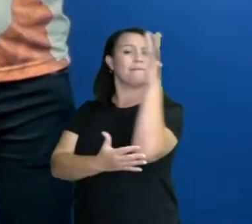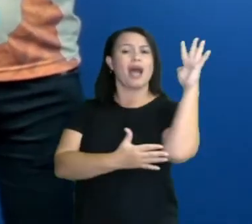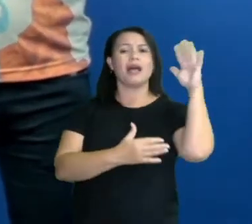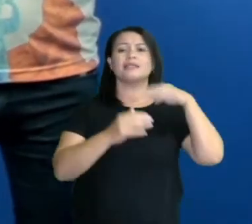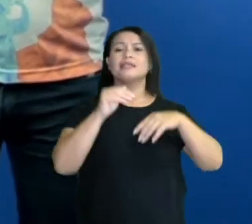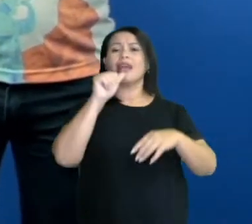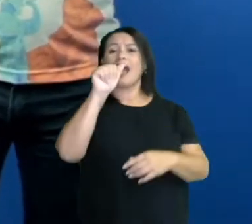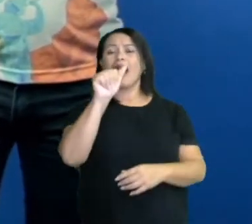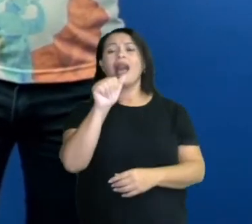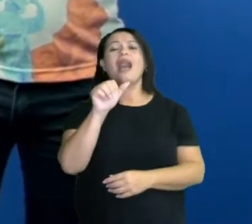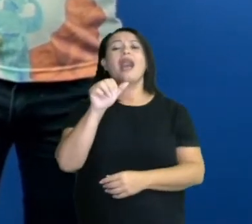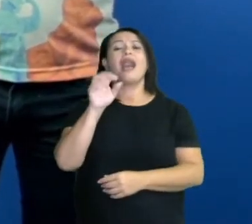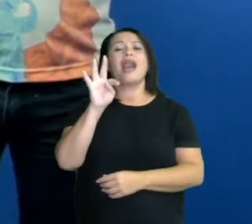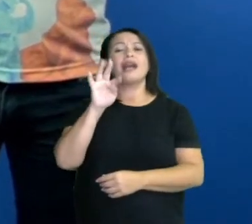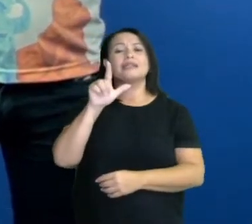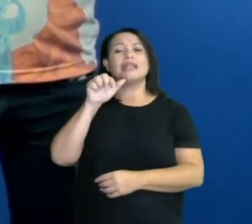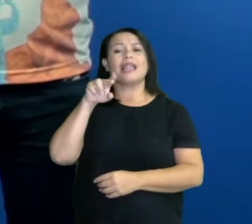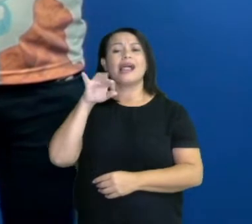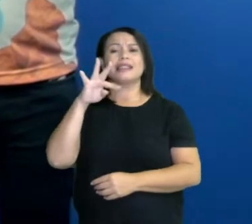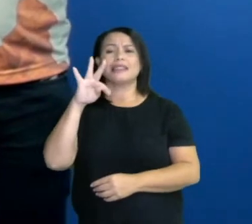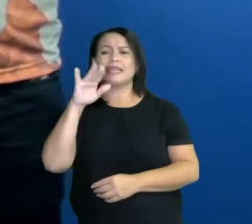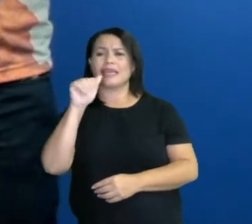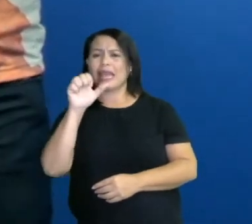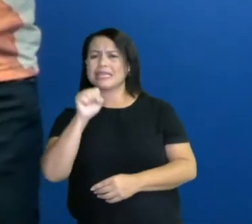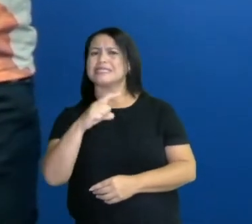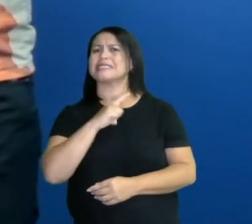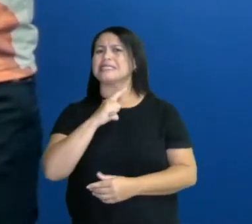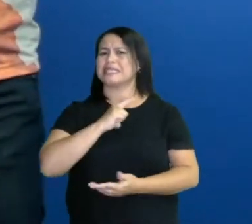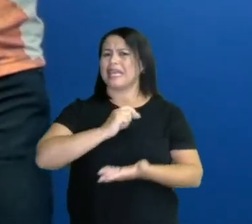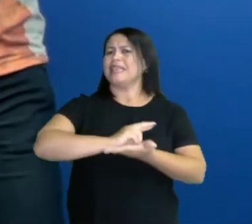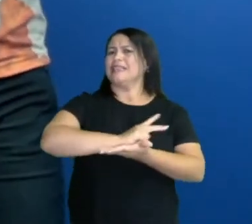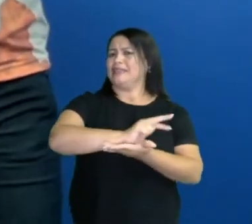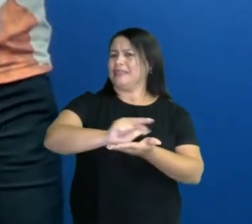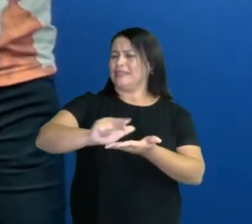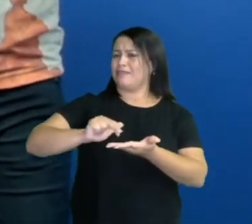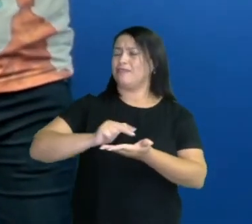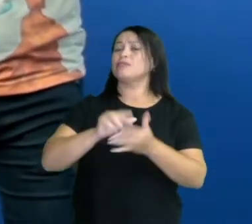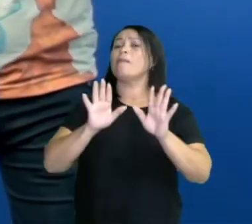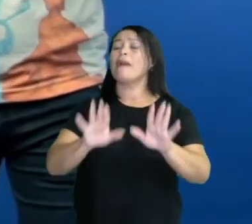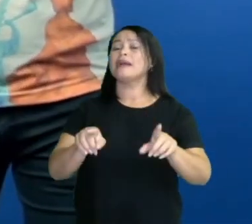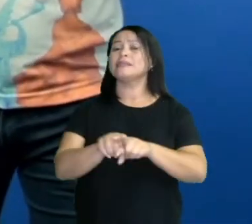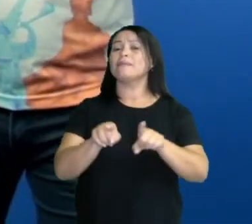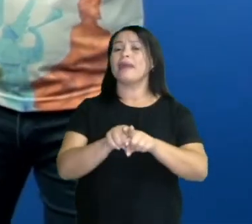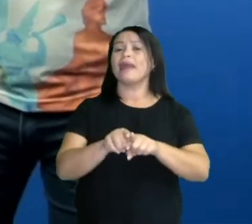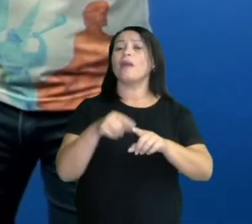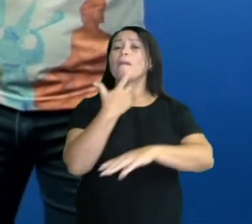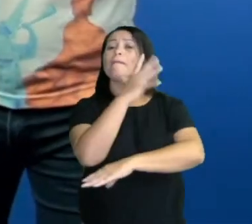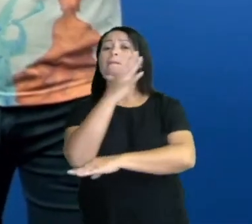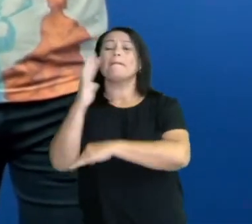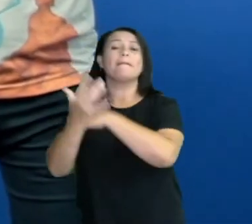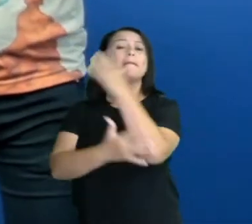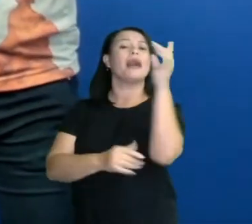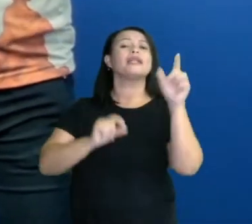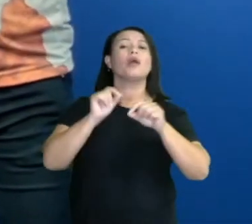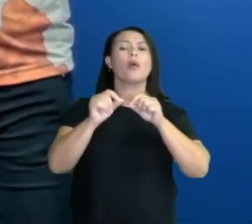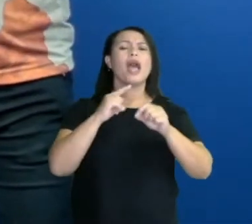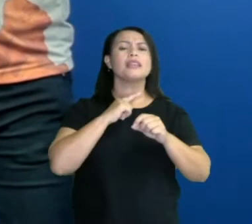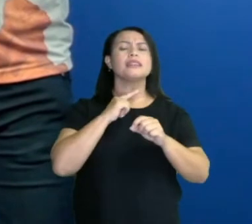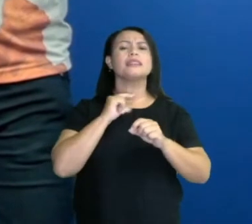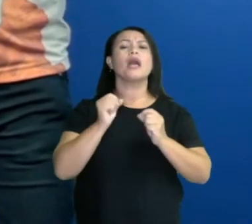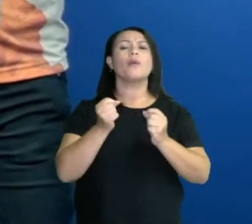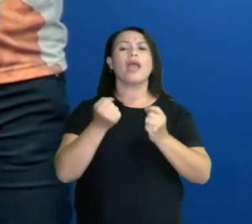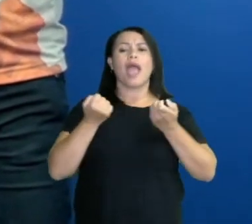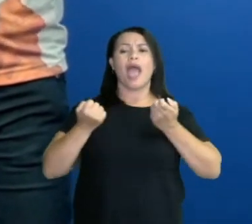diversos ecossistemas. Mas ao litoral, a Mata Atlântica é formada pelo ecossistema manguezal.